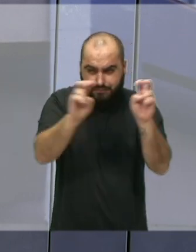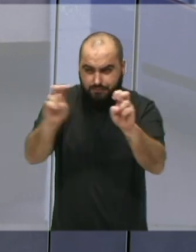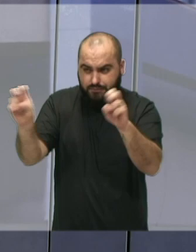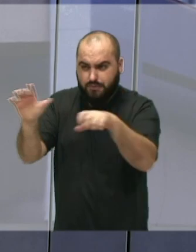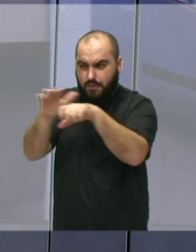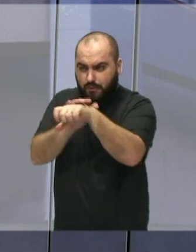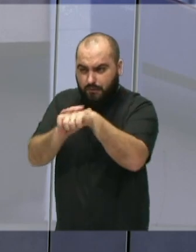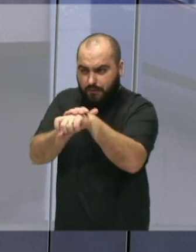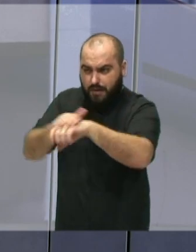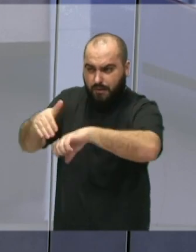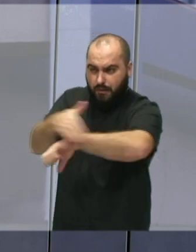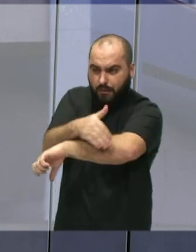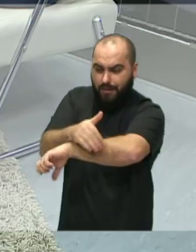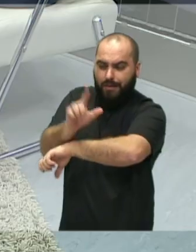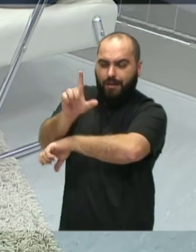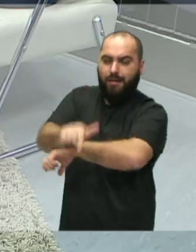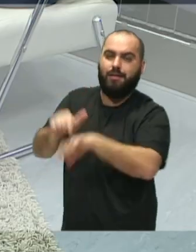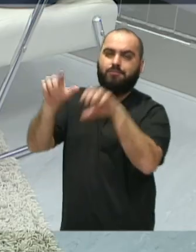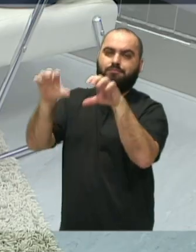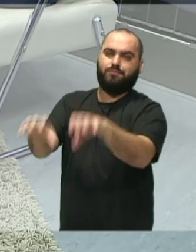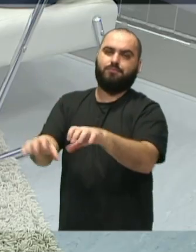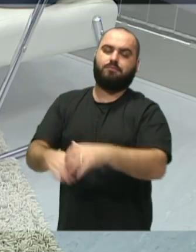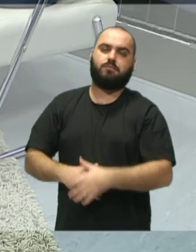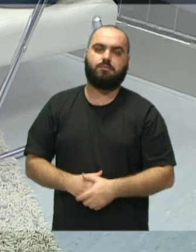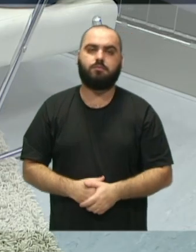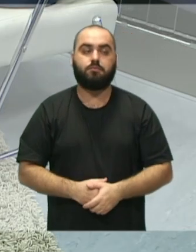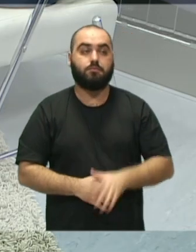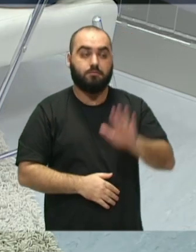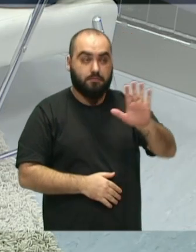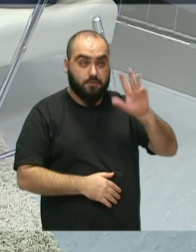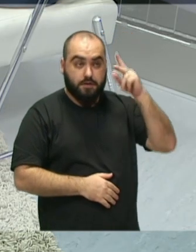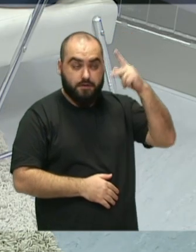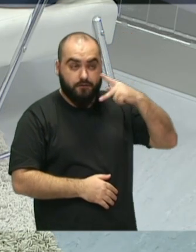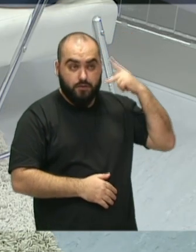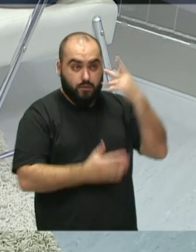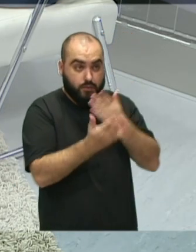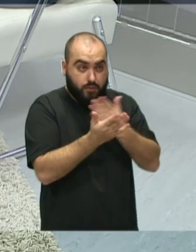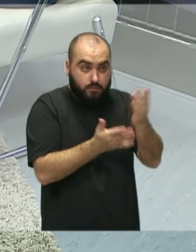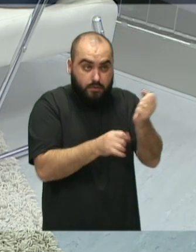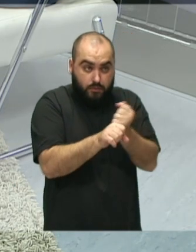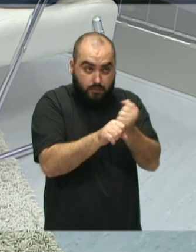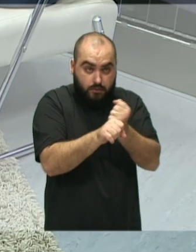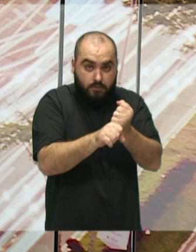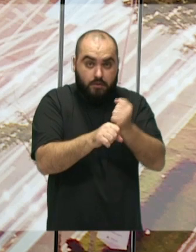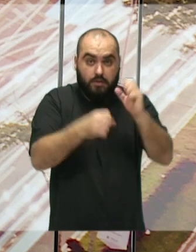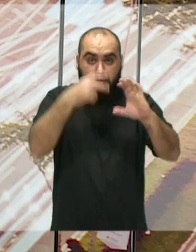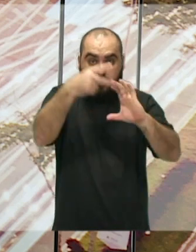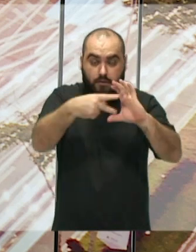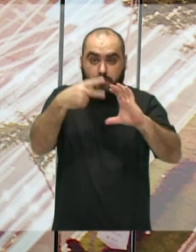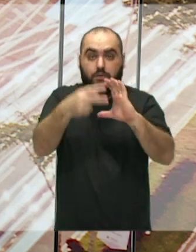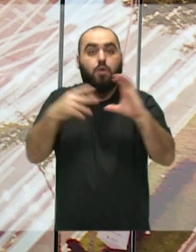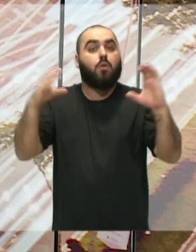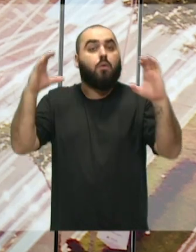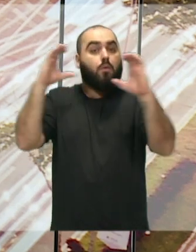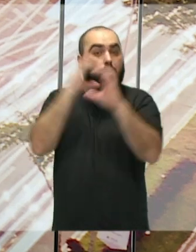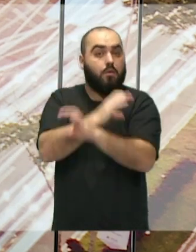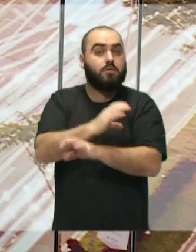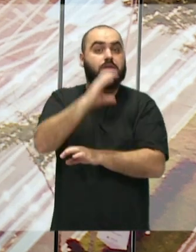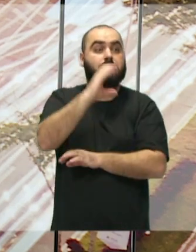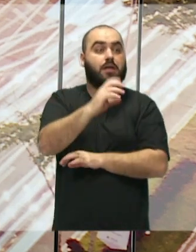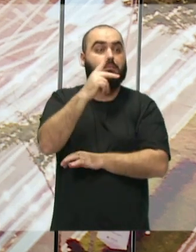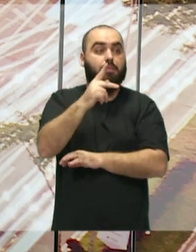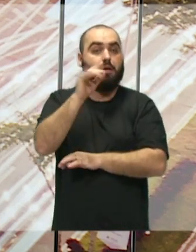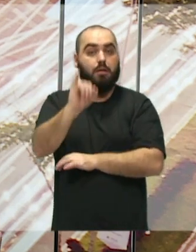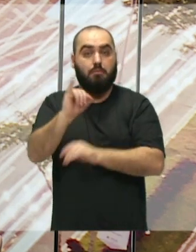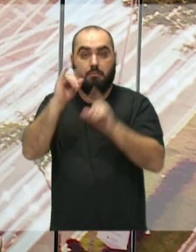tem sido essas pautas. Vereadora, no início do ano, a Câmara de Vereadores concluiu a CPI das máscaras, né? A